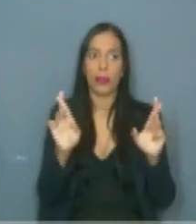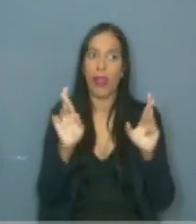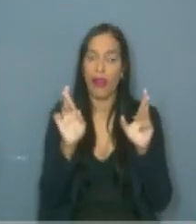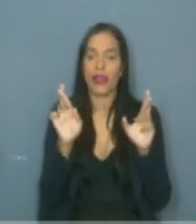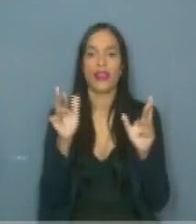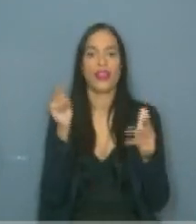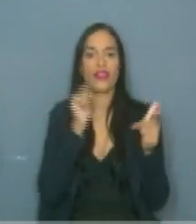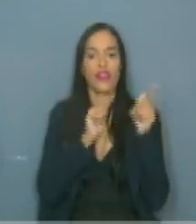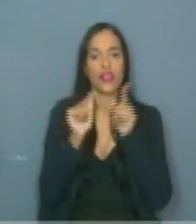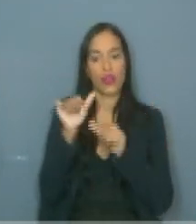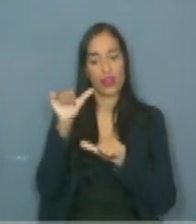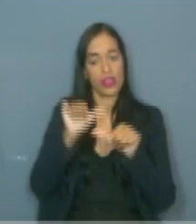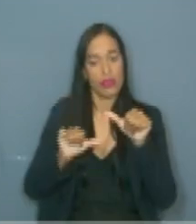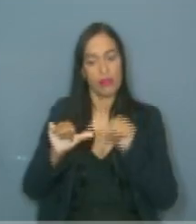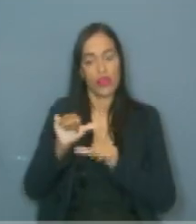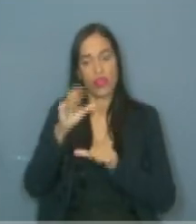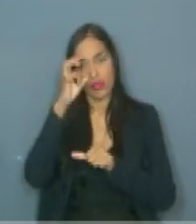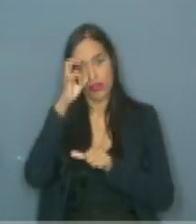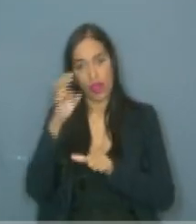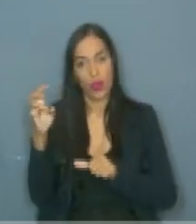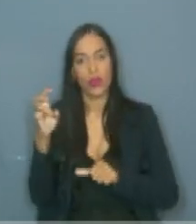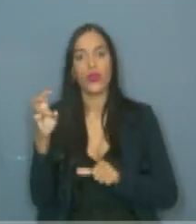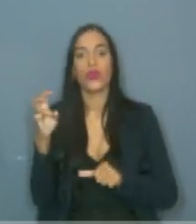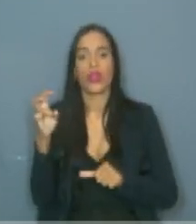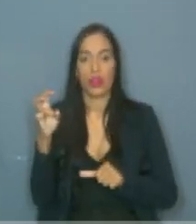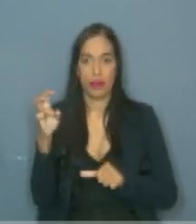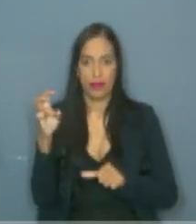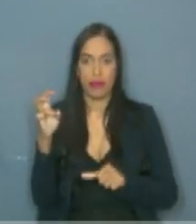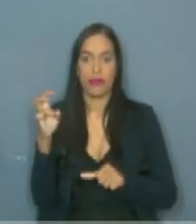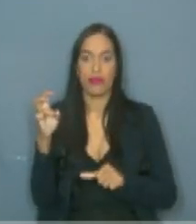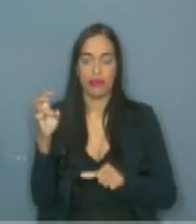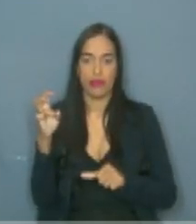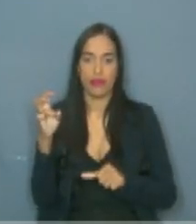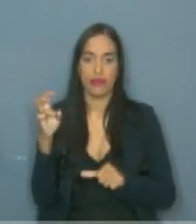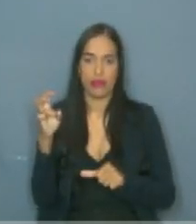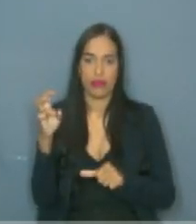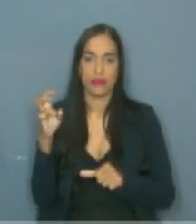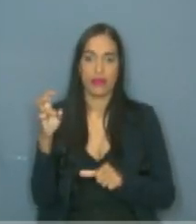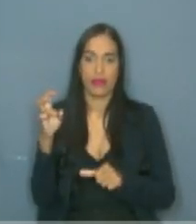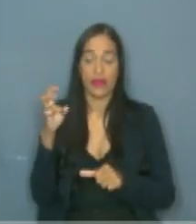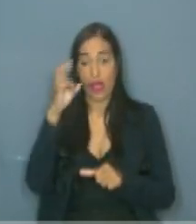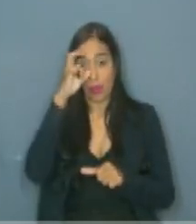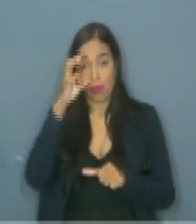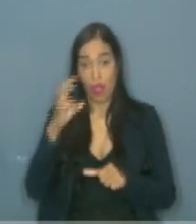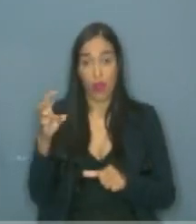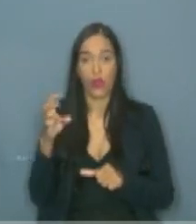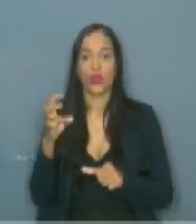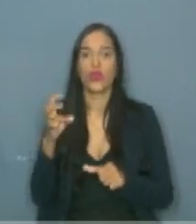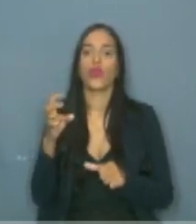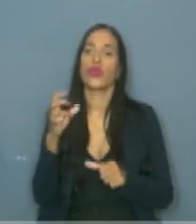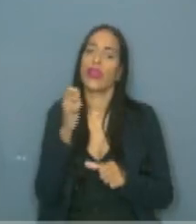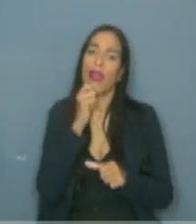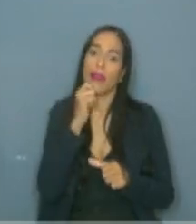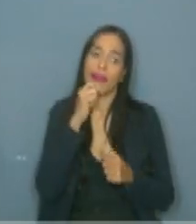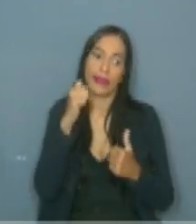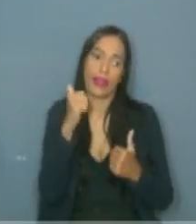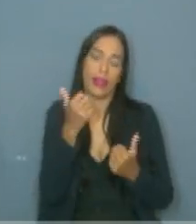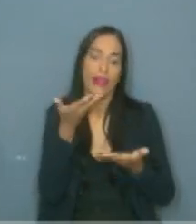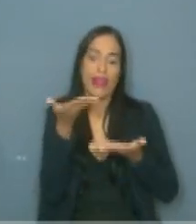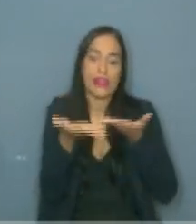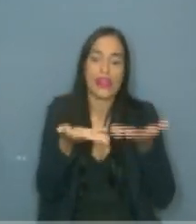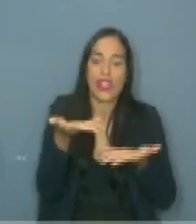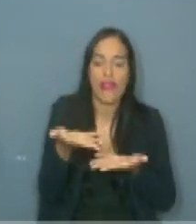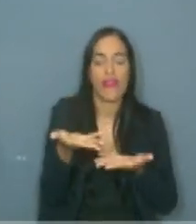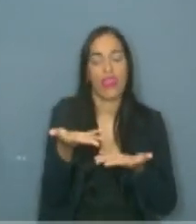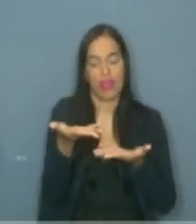gente consiga modificar uma cultura que, no meu modo de ver, ainda é uma cultura de subserviência ao Poder Executivo, é uma